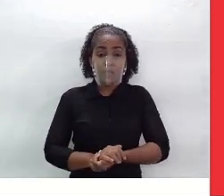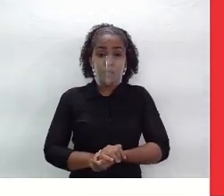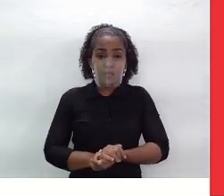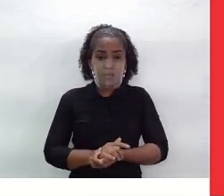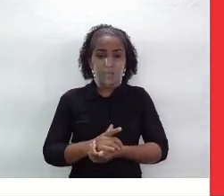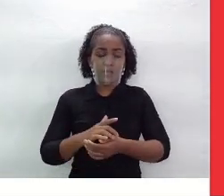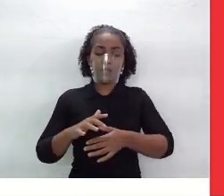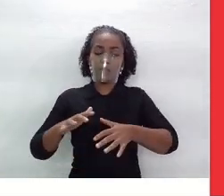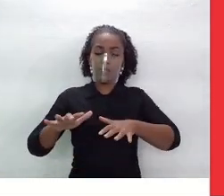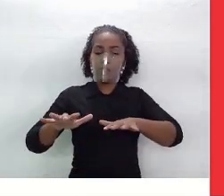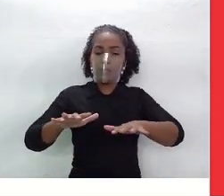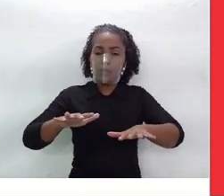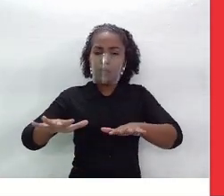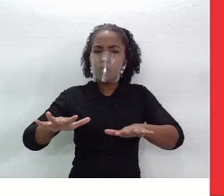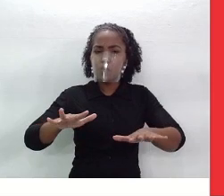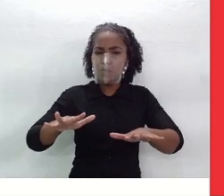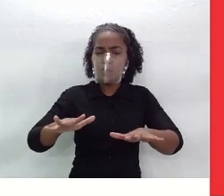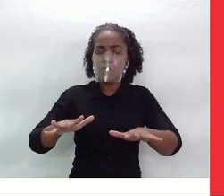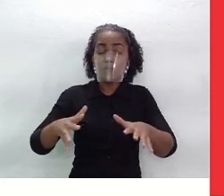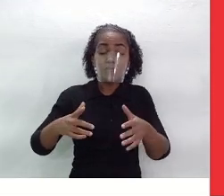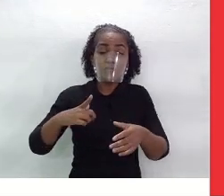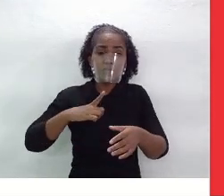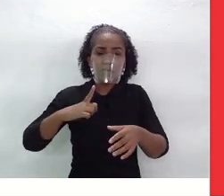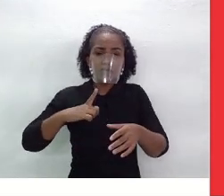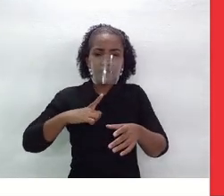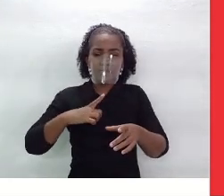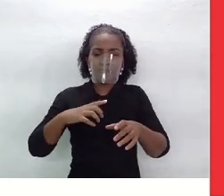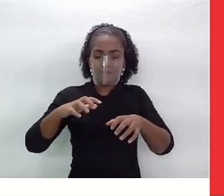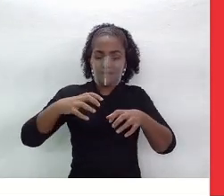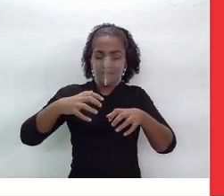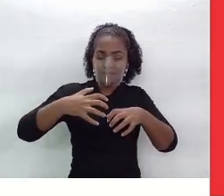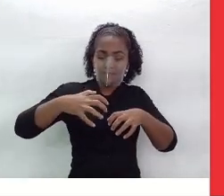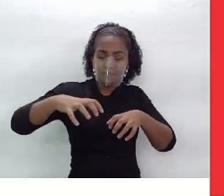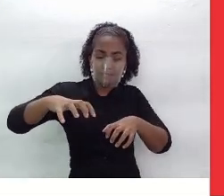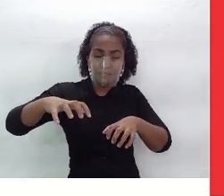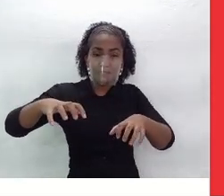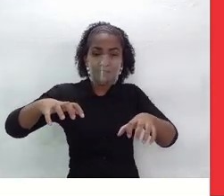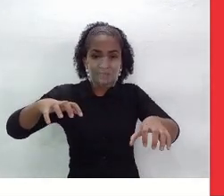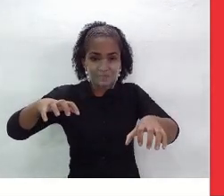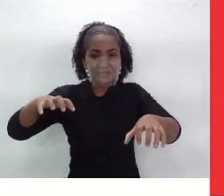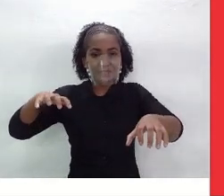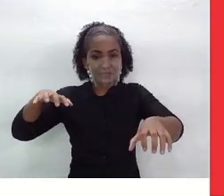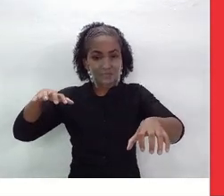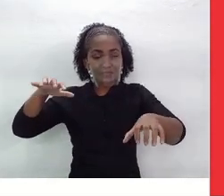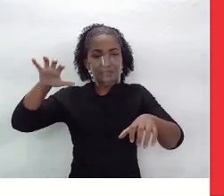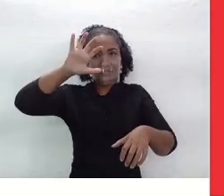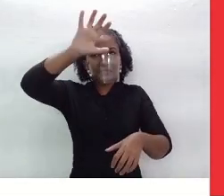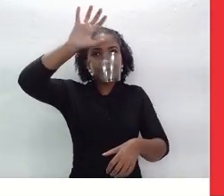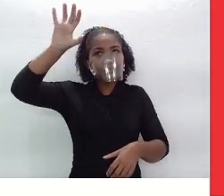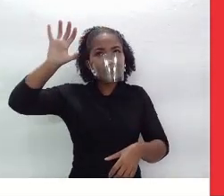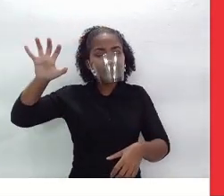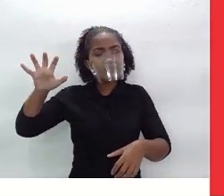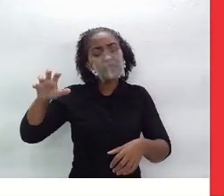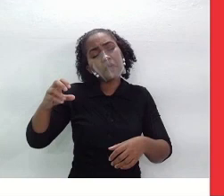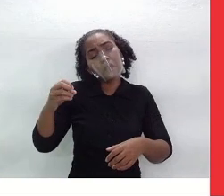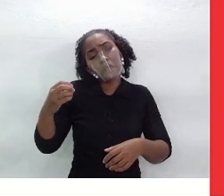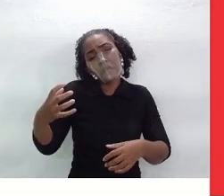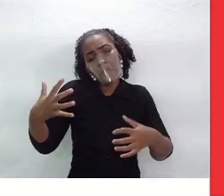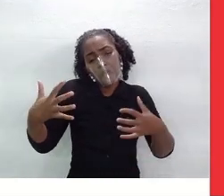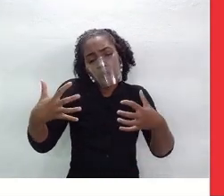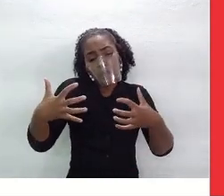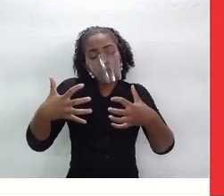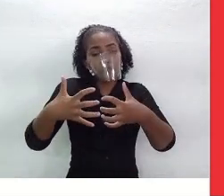se movimentarem, elas vão afastando os continentes ou elas podem juntar